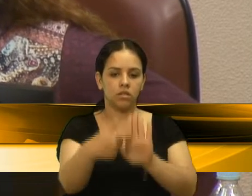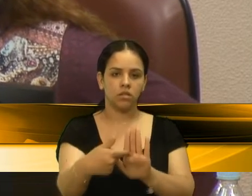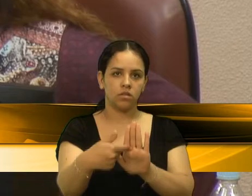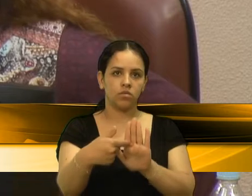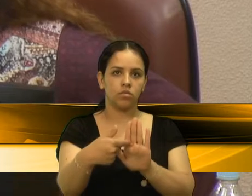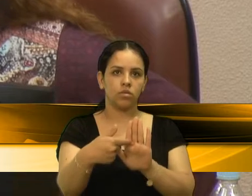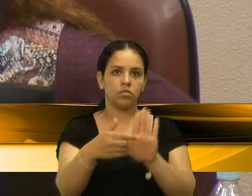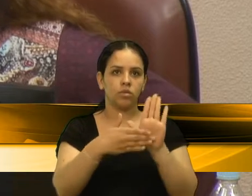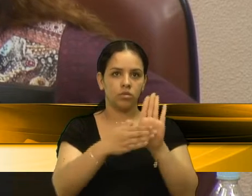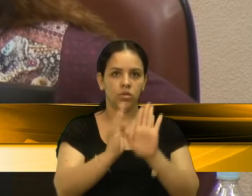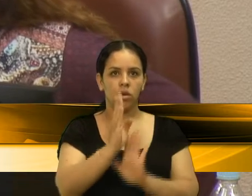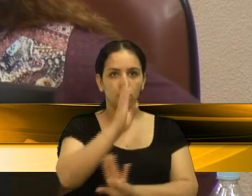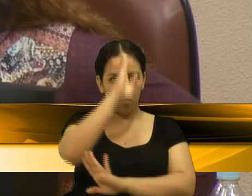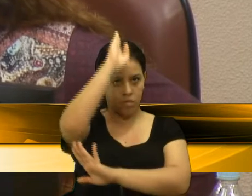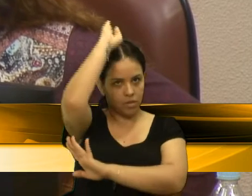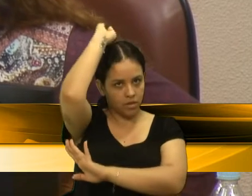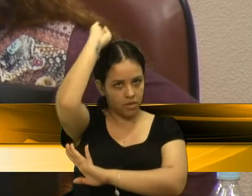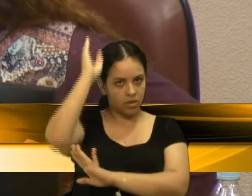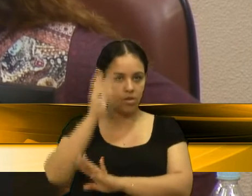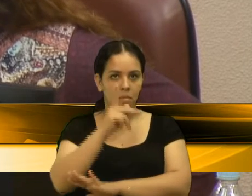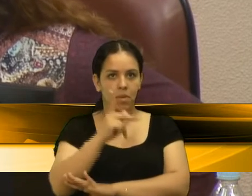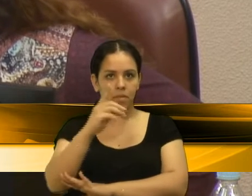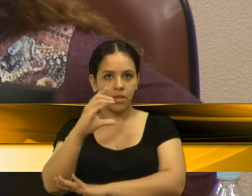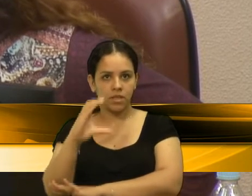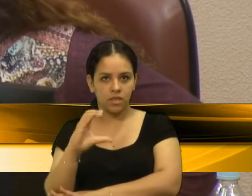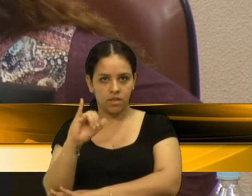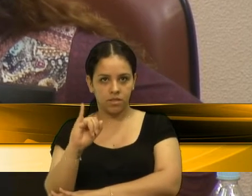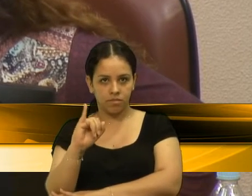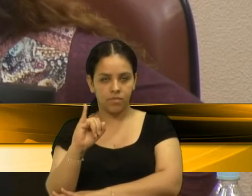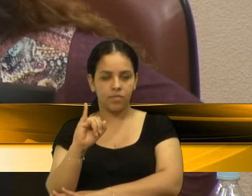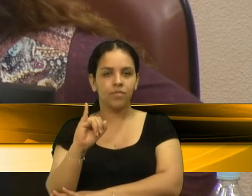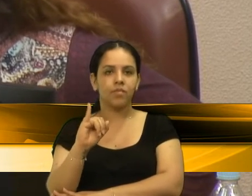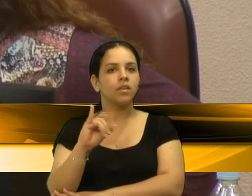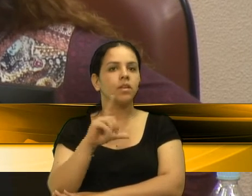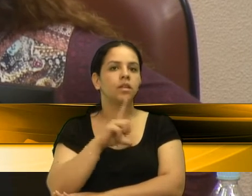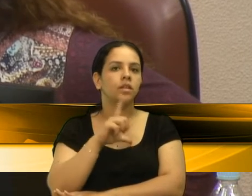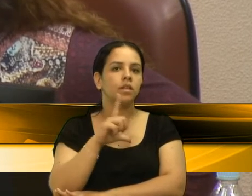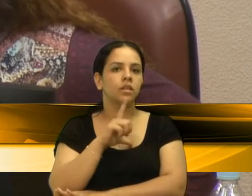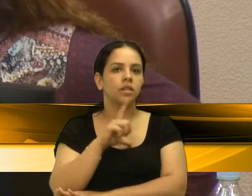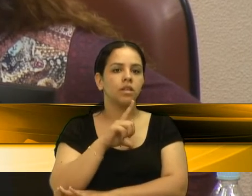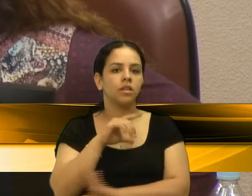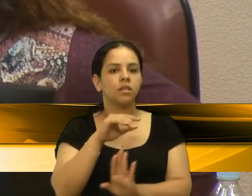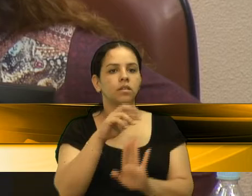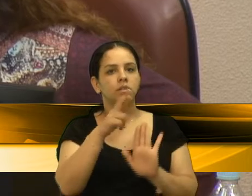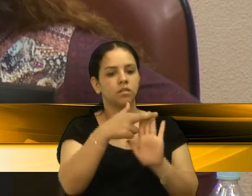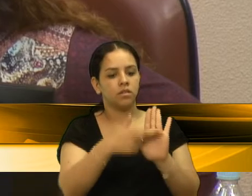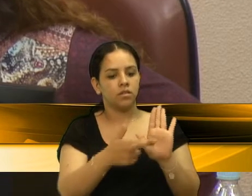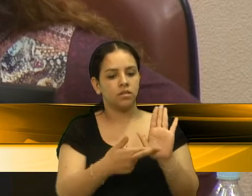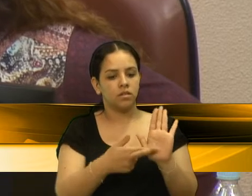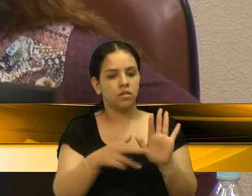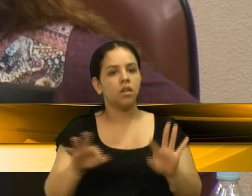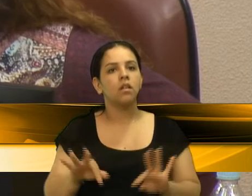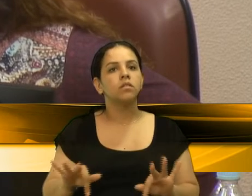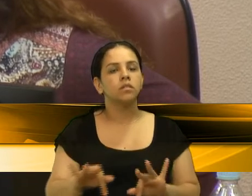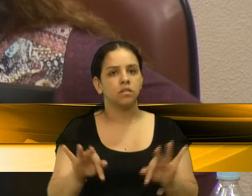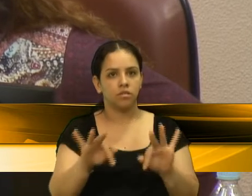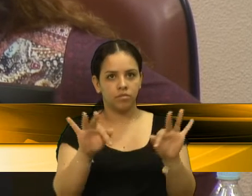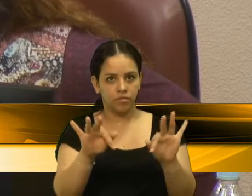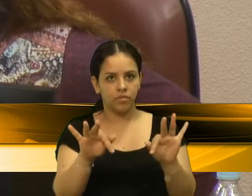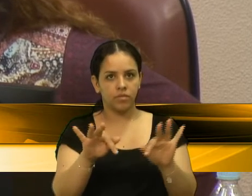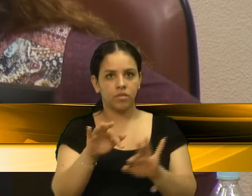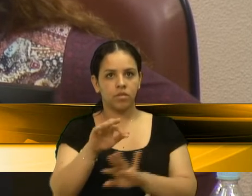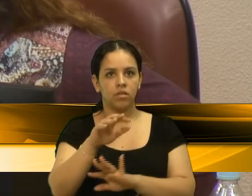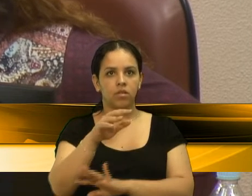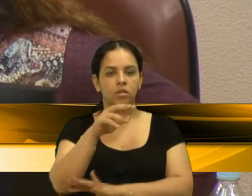plano de prevenção de incêndios, PPCI, conforme estabelece a resolução técnica número 5,